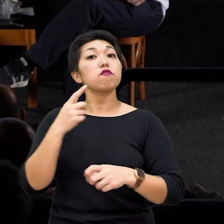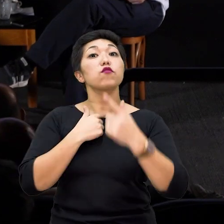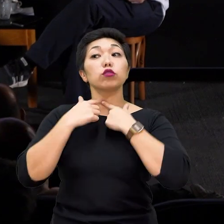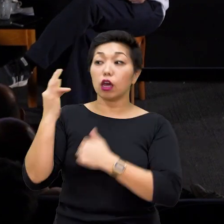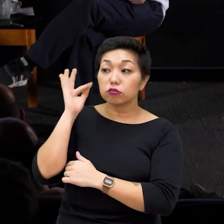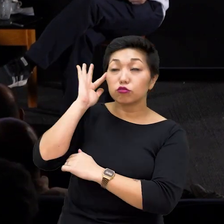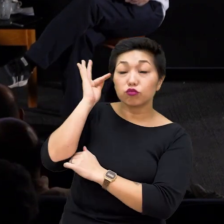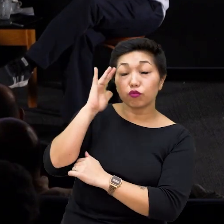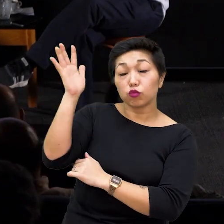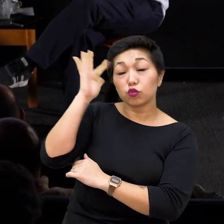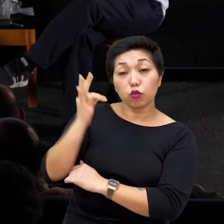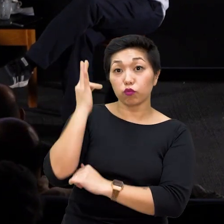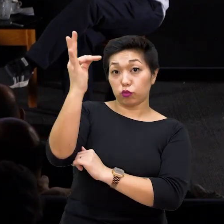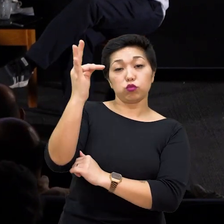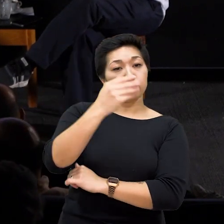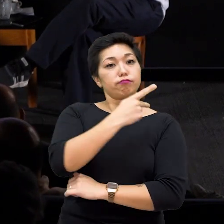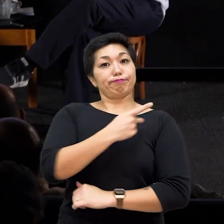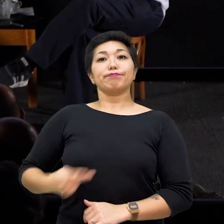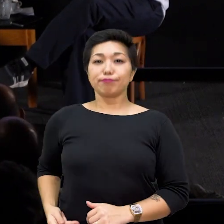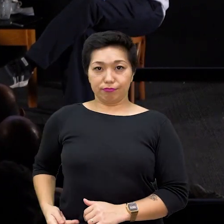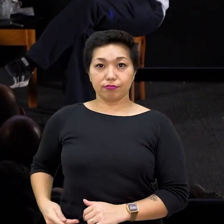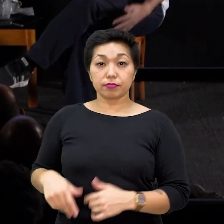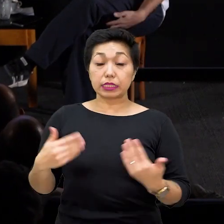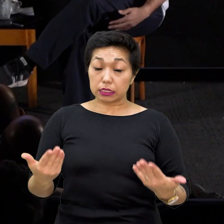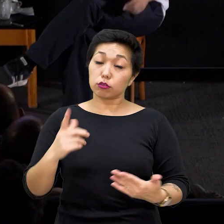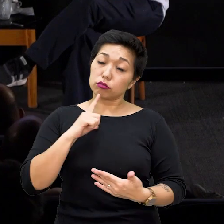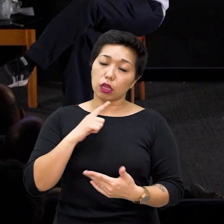fato, uma centralidade nisso, né? Agora, Suplicy,